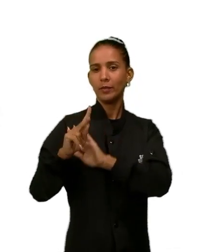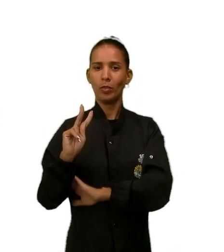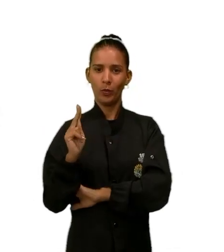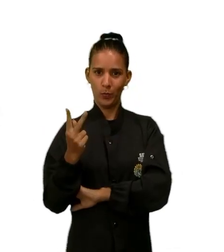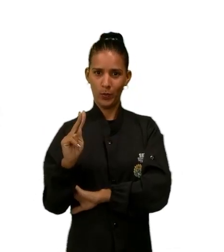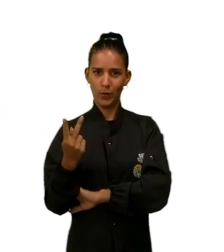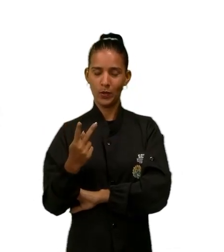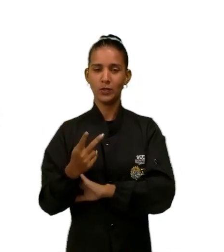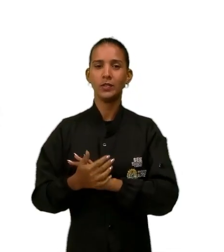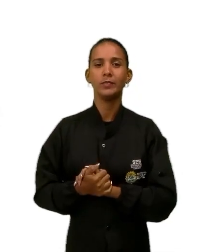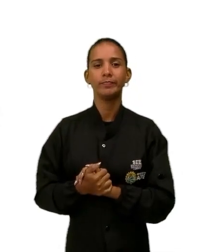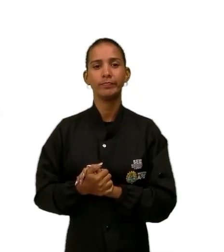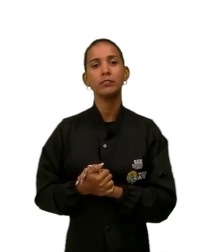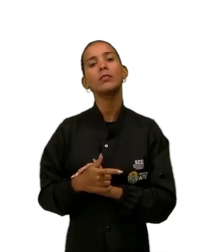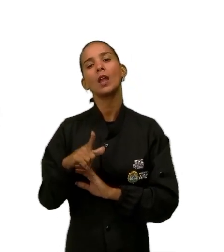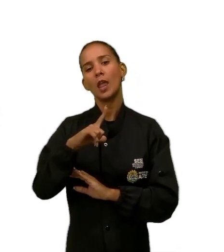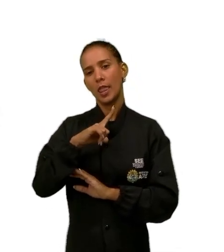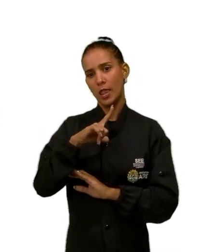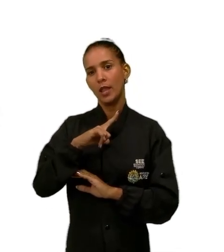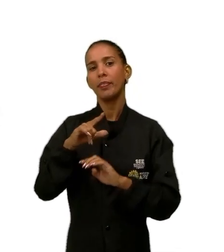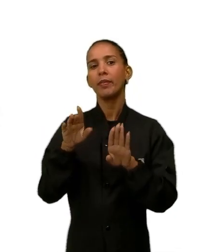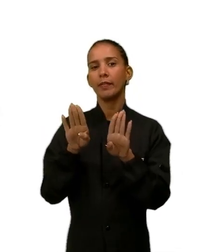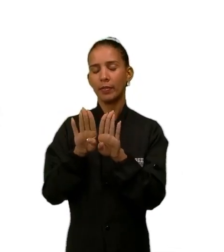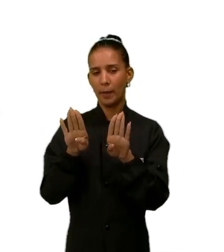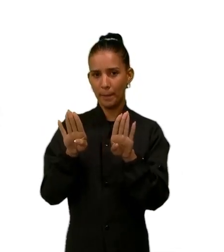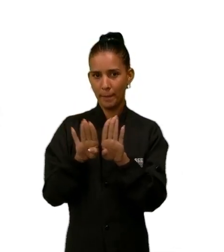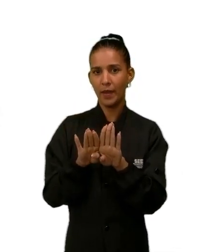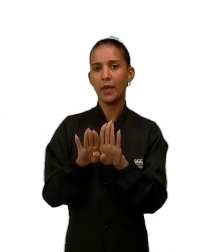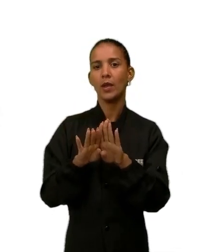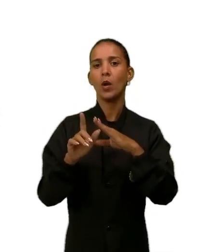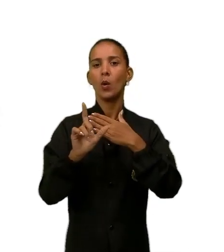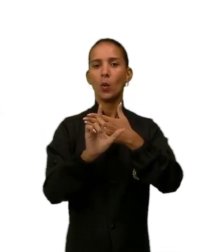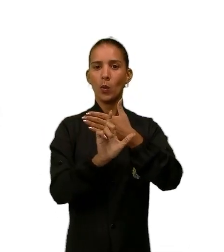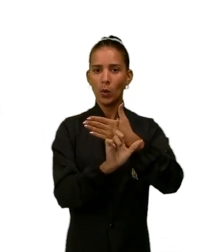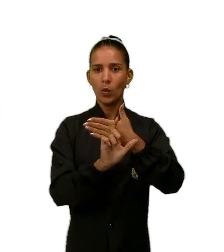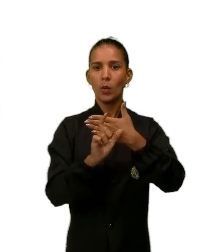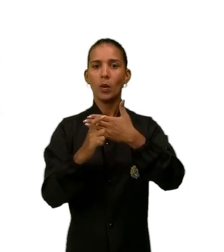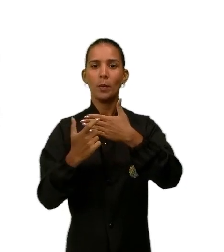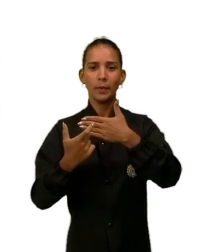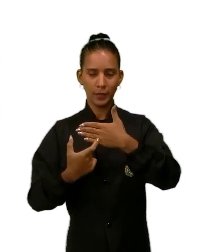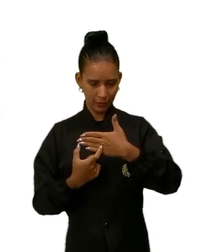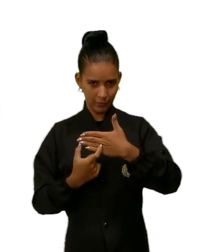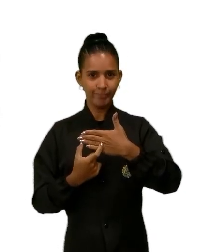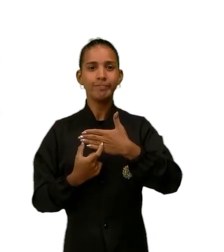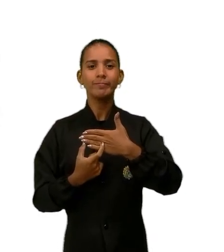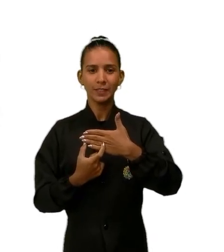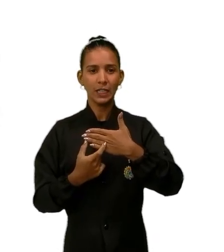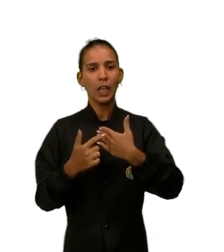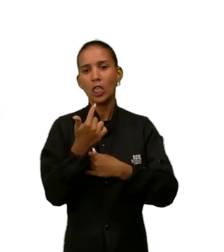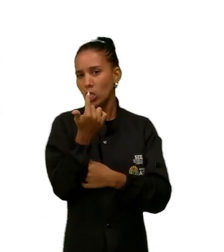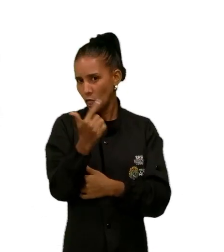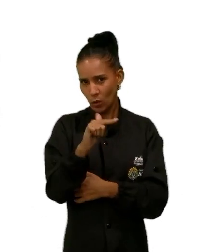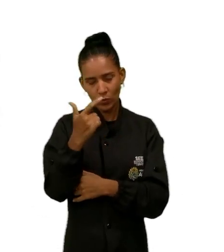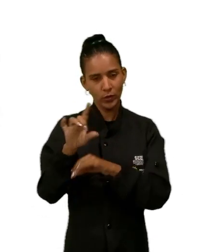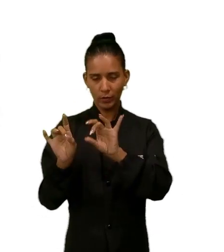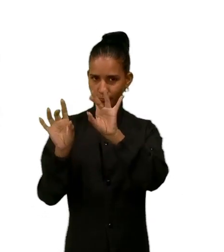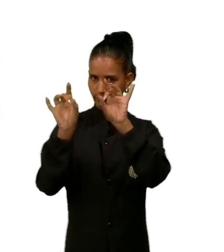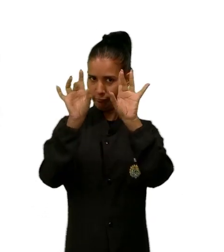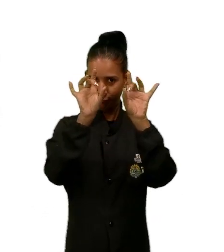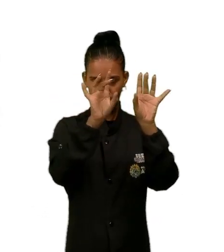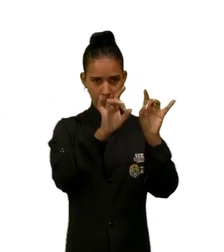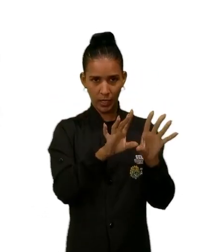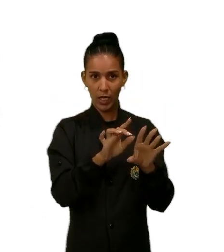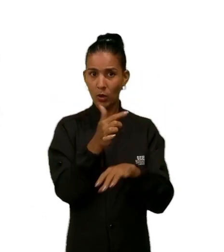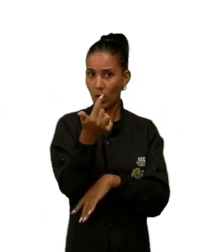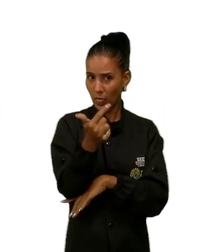temos aqui os ametais, né? Então eles não brilham, eles são maus condutores e eles podem ser